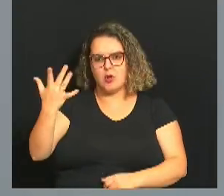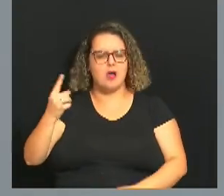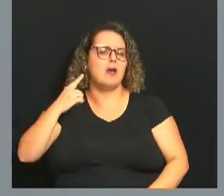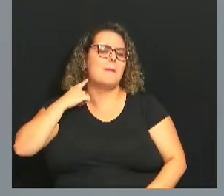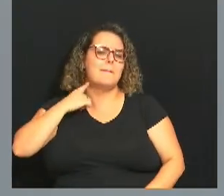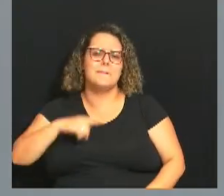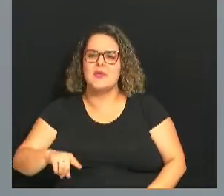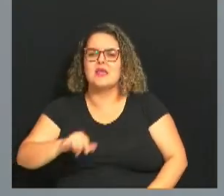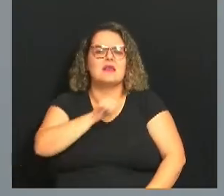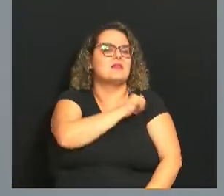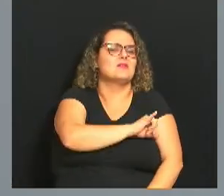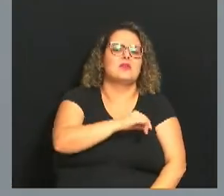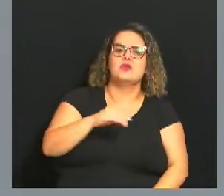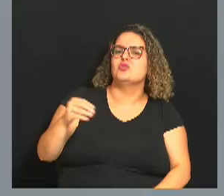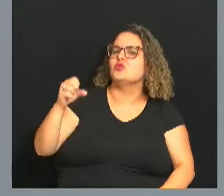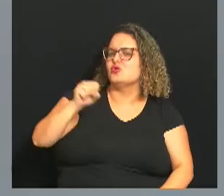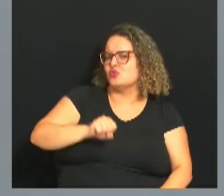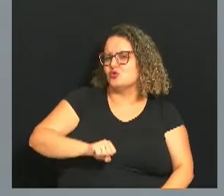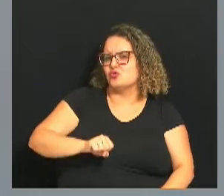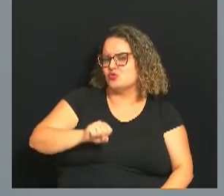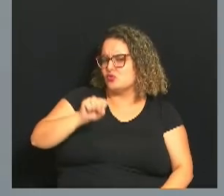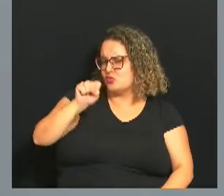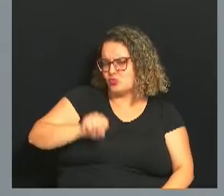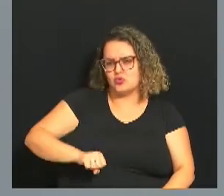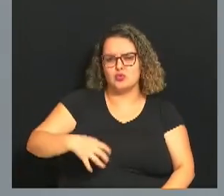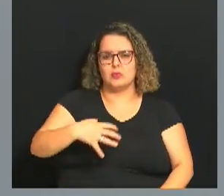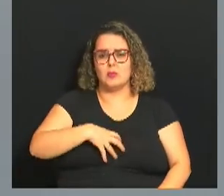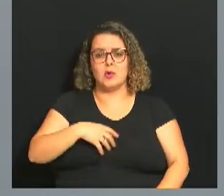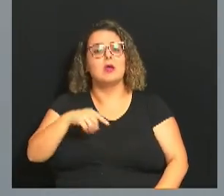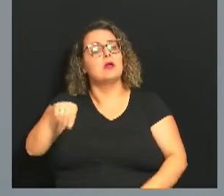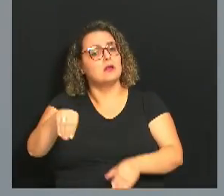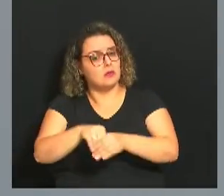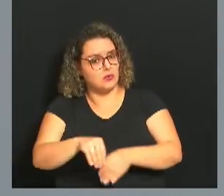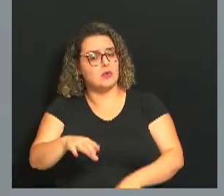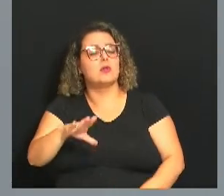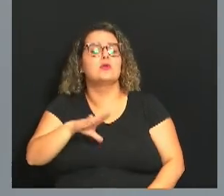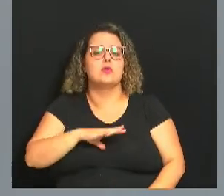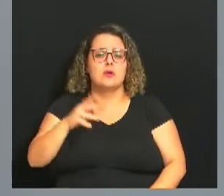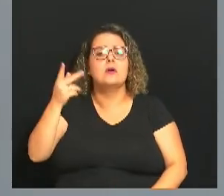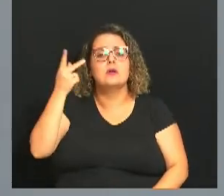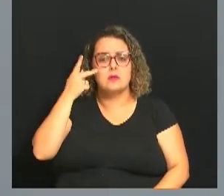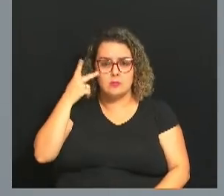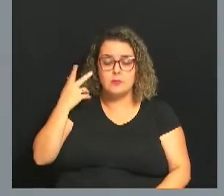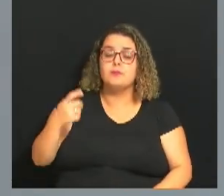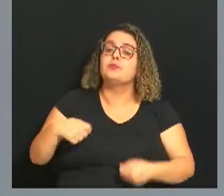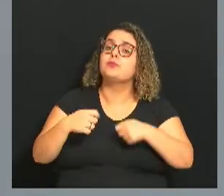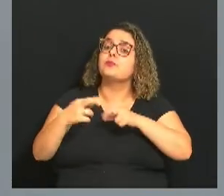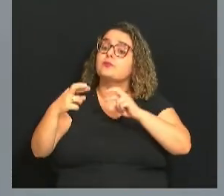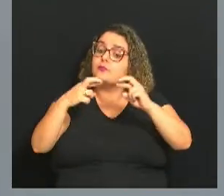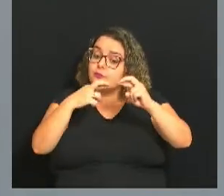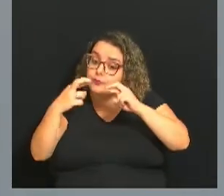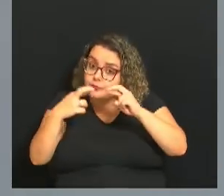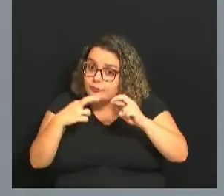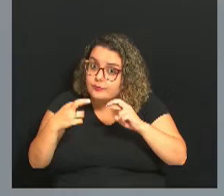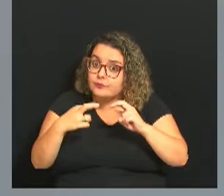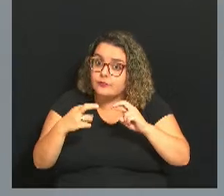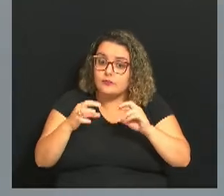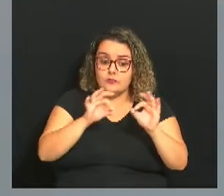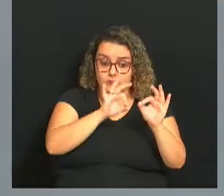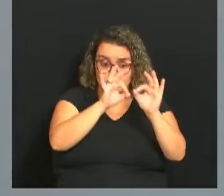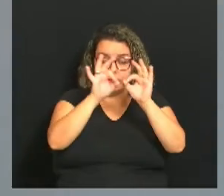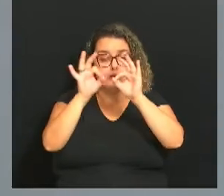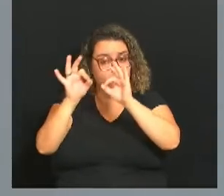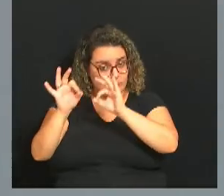Gerais, sul da Bahia, aí mesmo no interior de São Paulo, é pensar o seguinte: a gente tem que monitorar para que